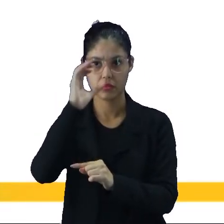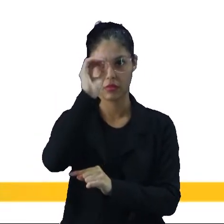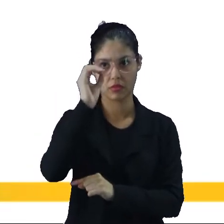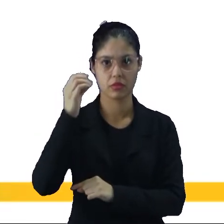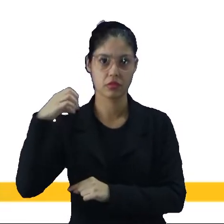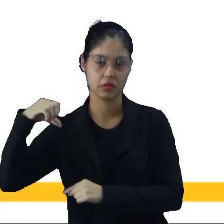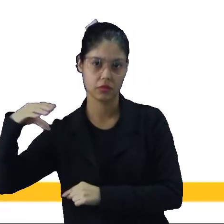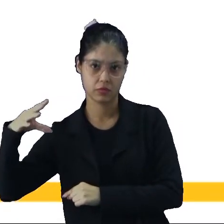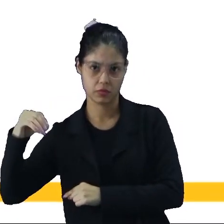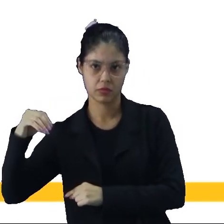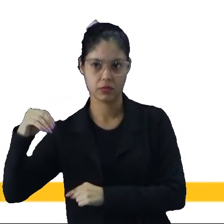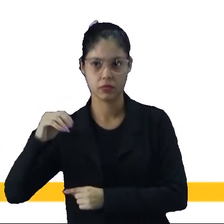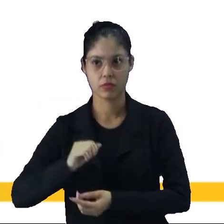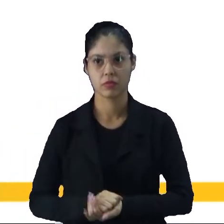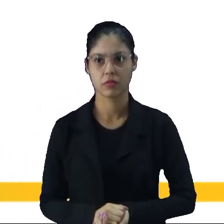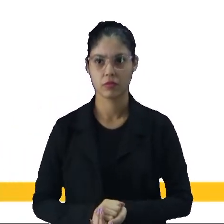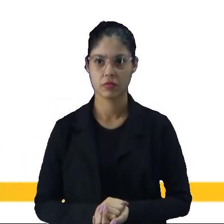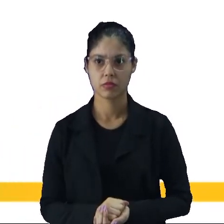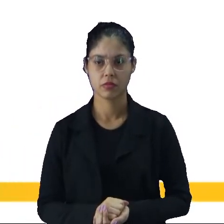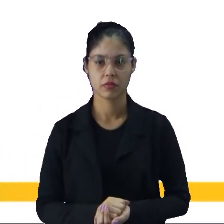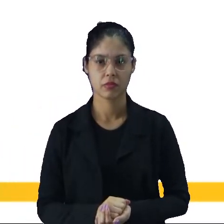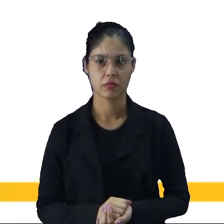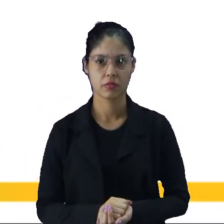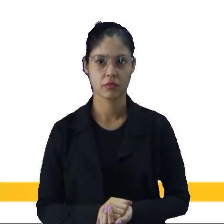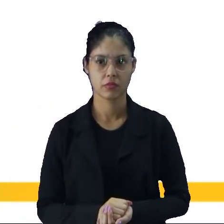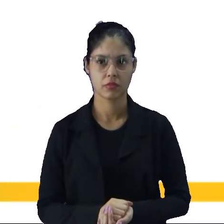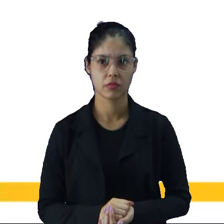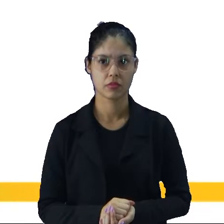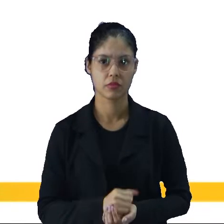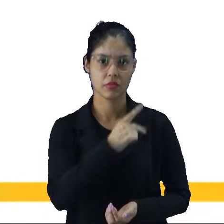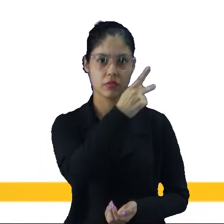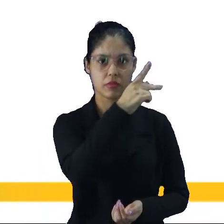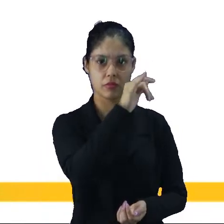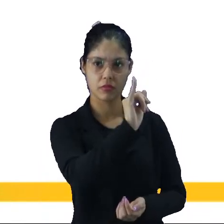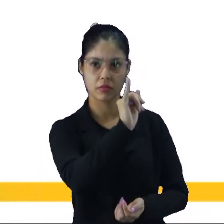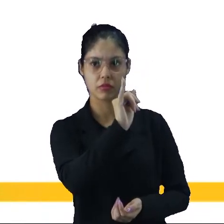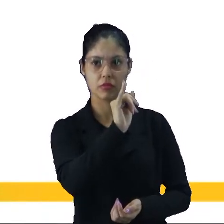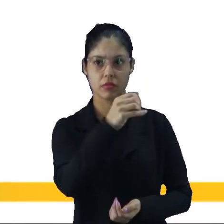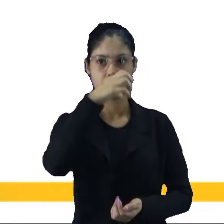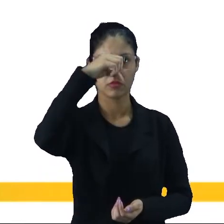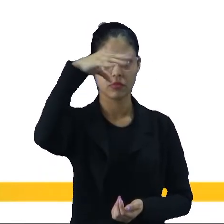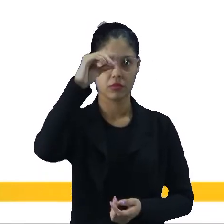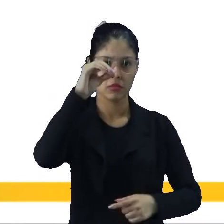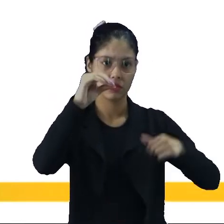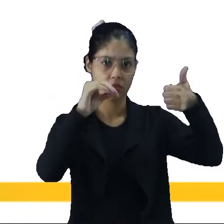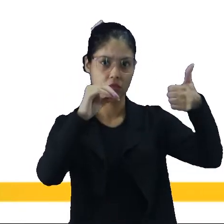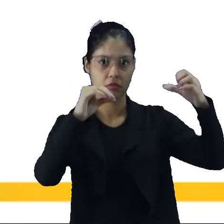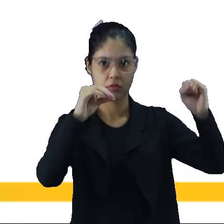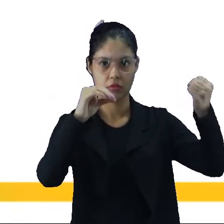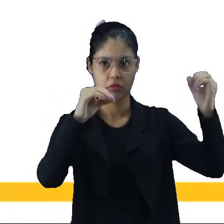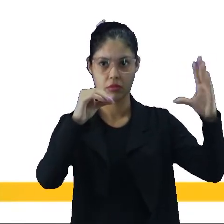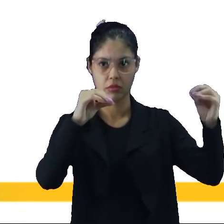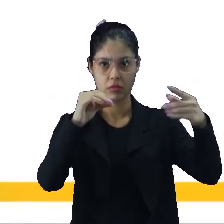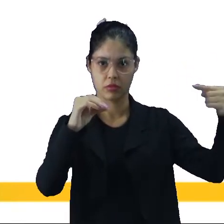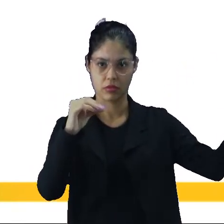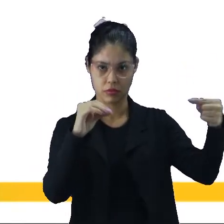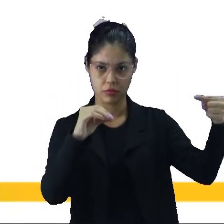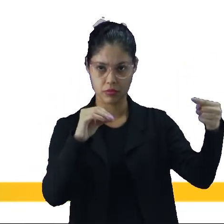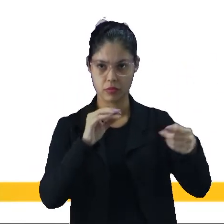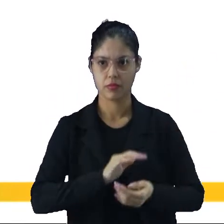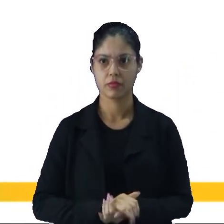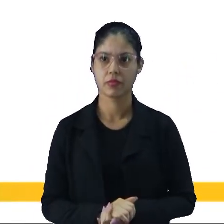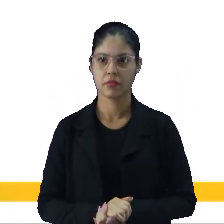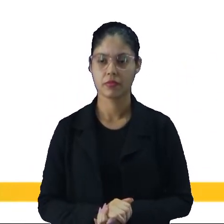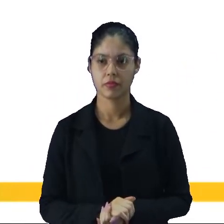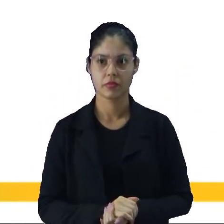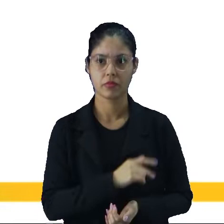90. Tá? No segundo quadrante, que vai de π sobre 2 a π, de 90 a 180, ela é negativa.